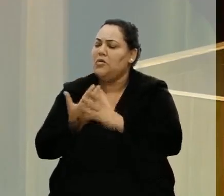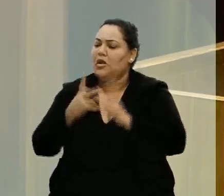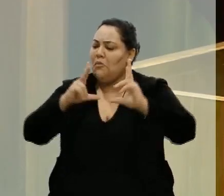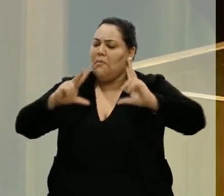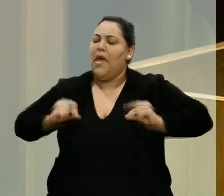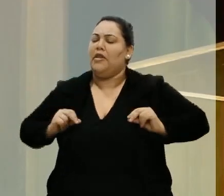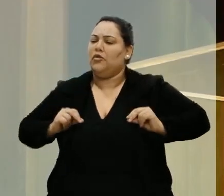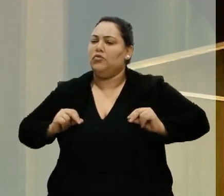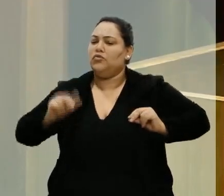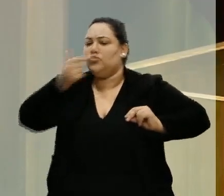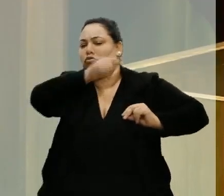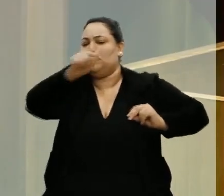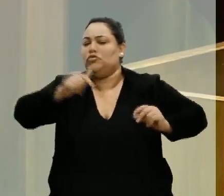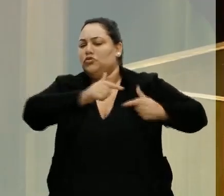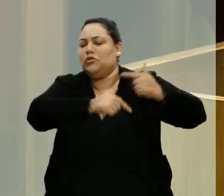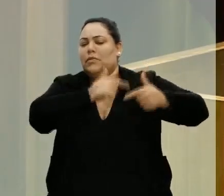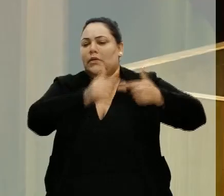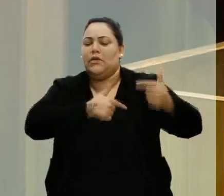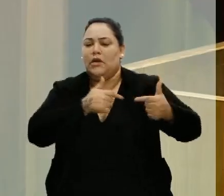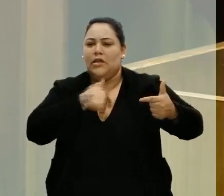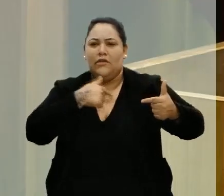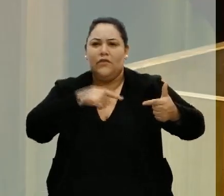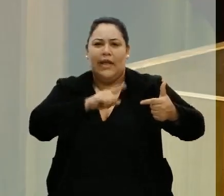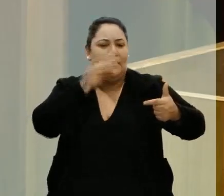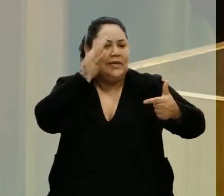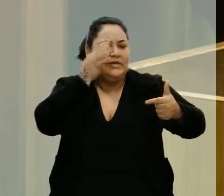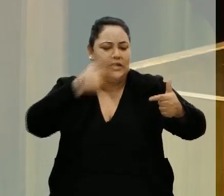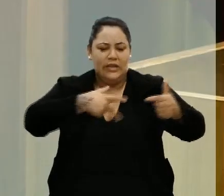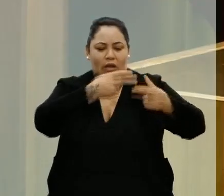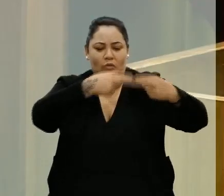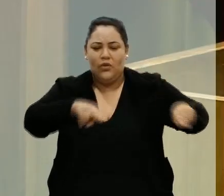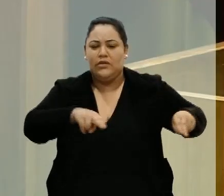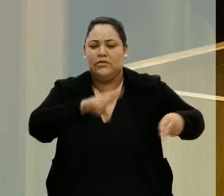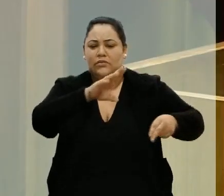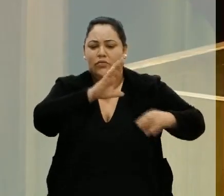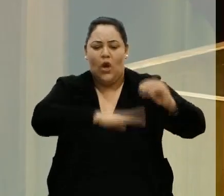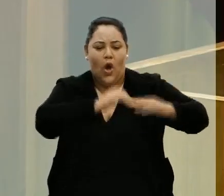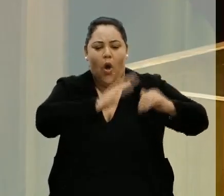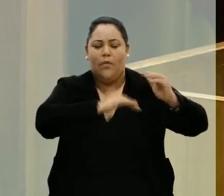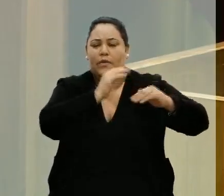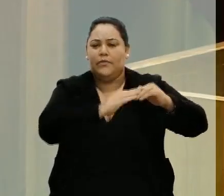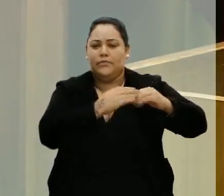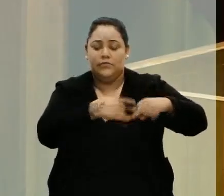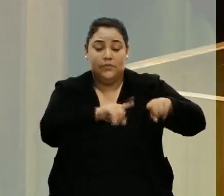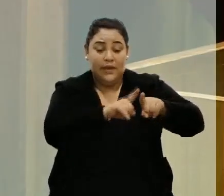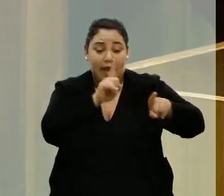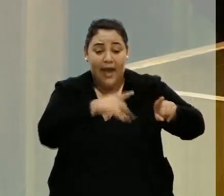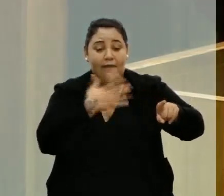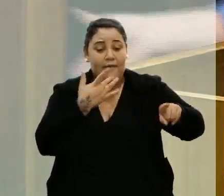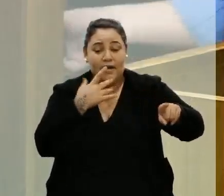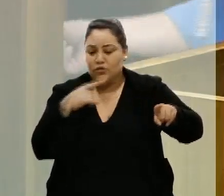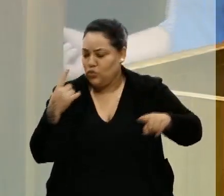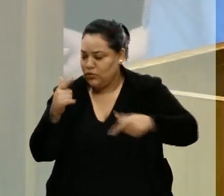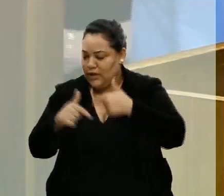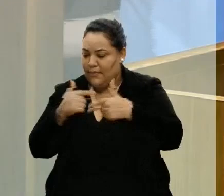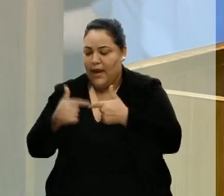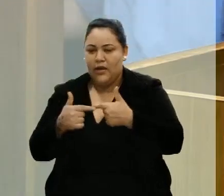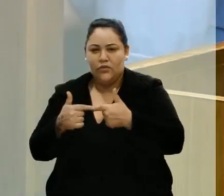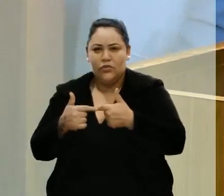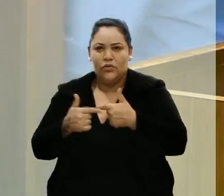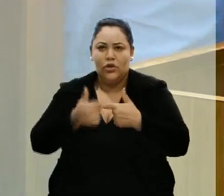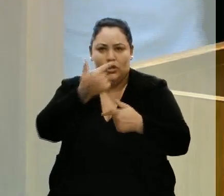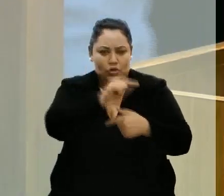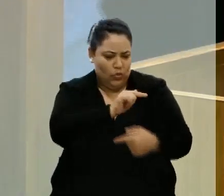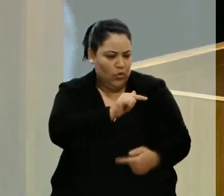estar lá em época de inauguração de obra me promovendo às custas dos outros. É fácil, um trabalha e outro leva a fama.